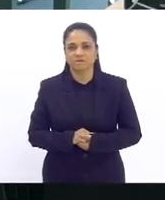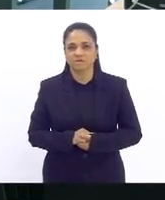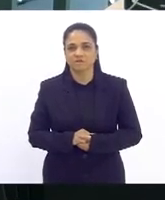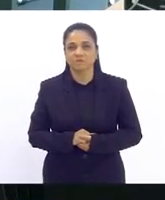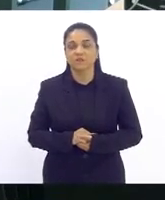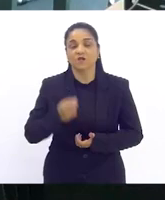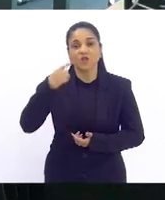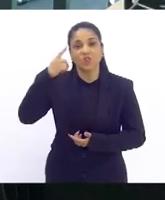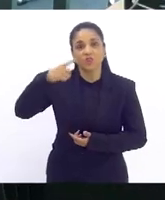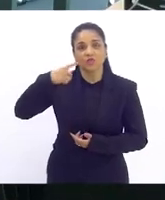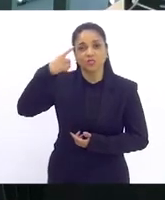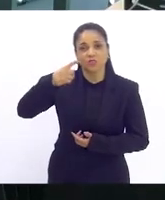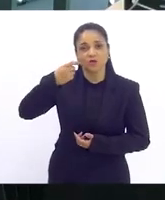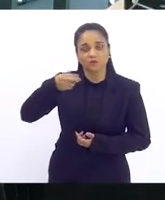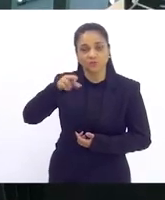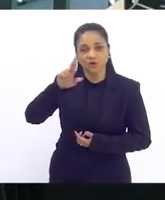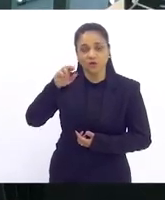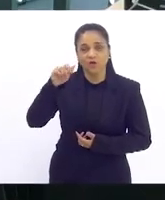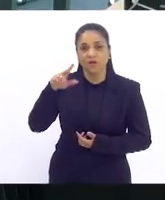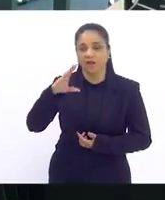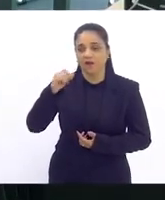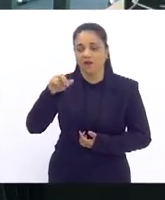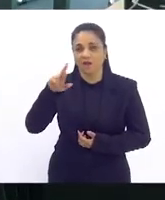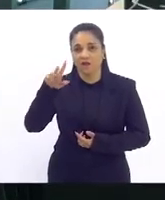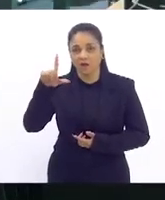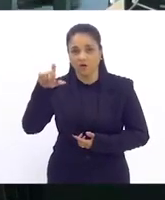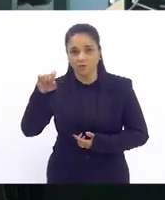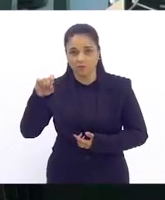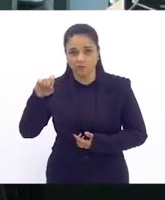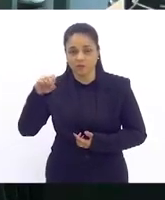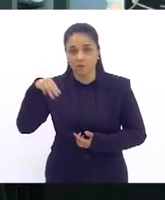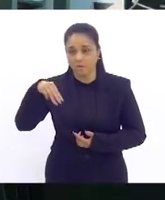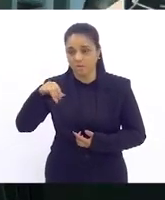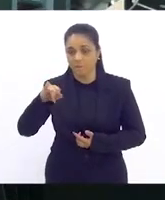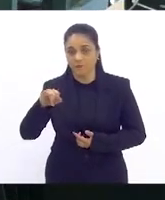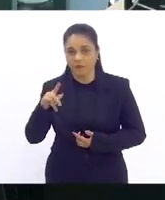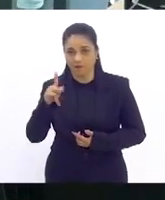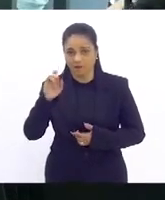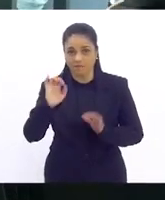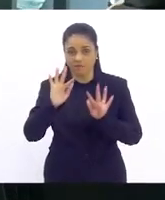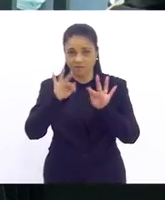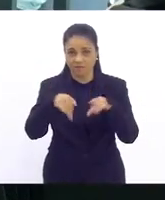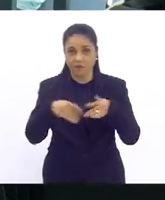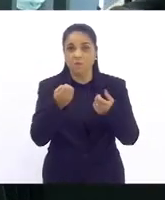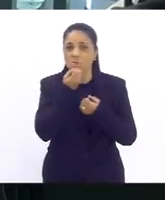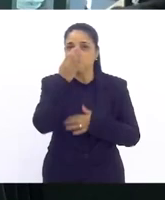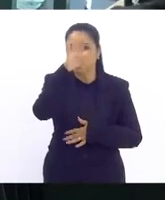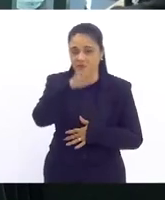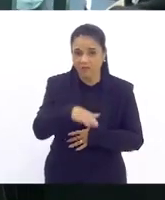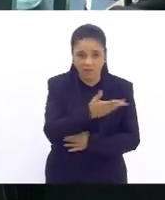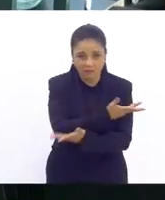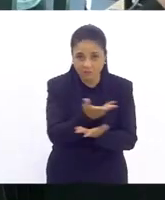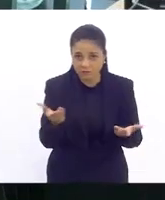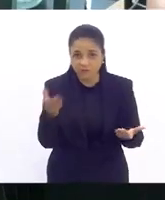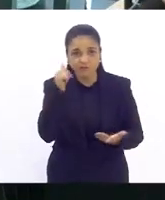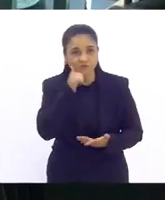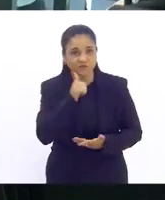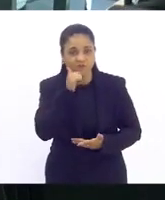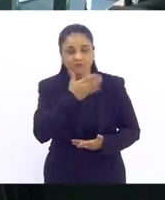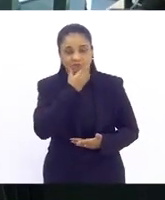Doutor Carlos Mig por favor nosso decano para suas considerações Boa tarde a todas a todos